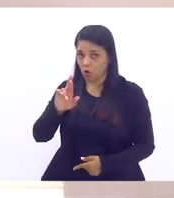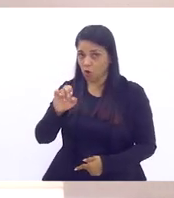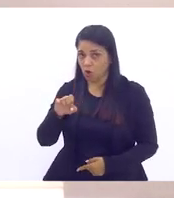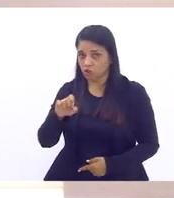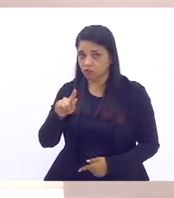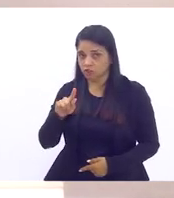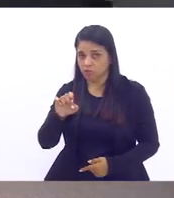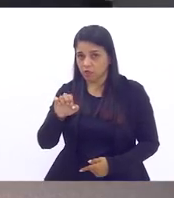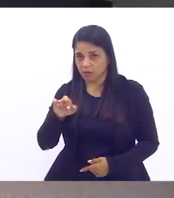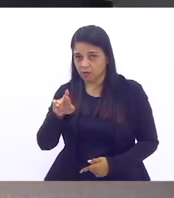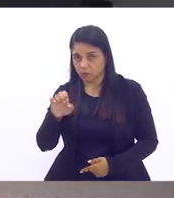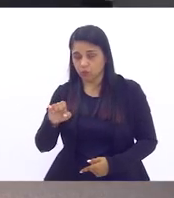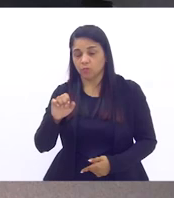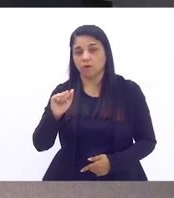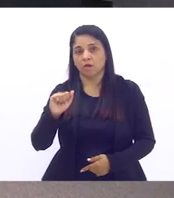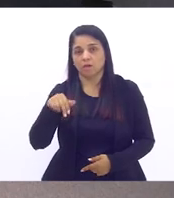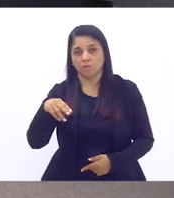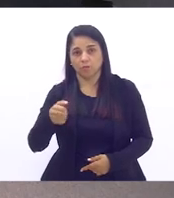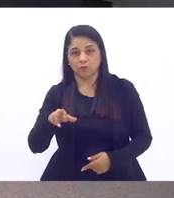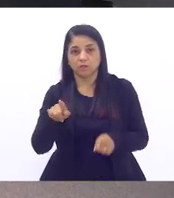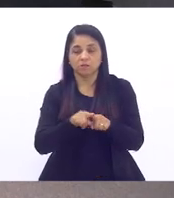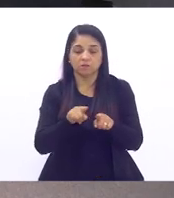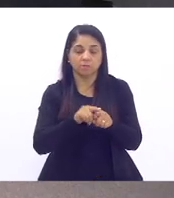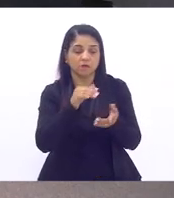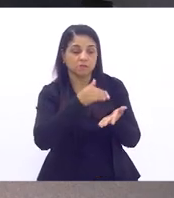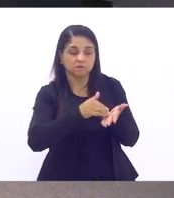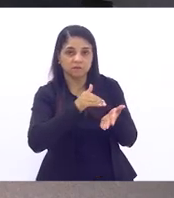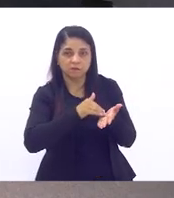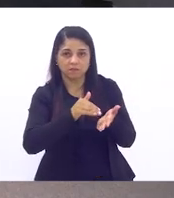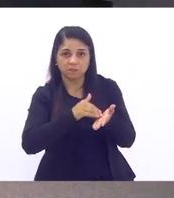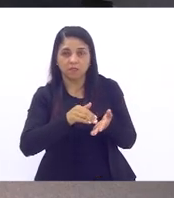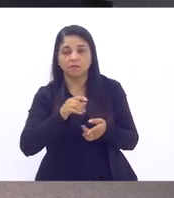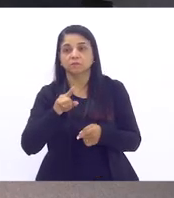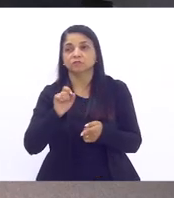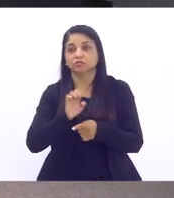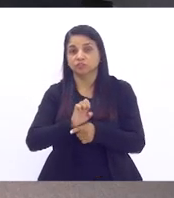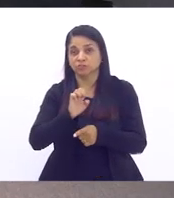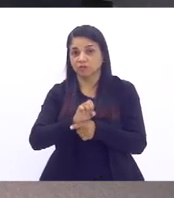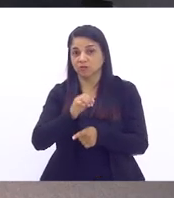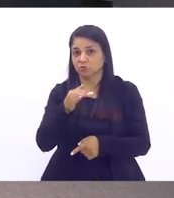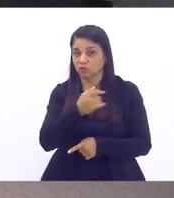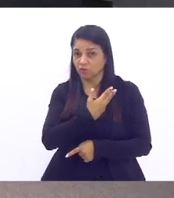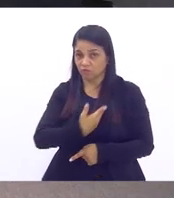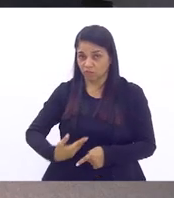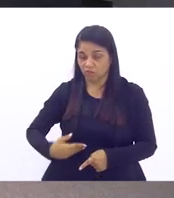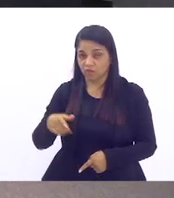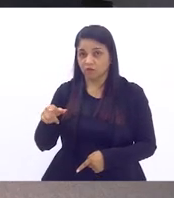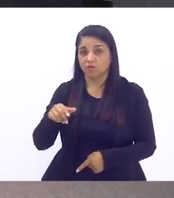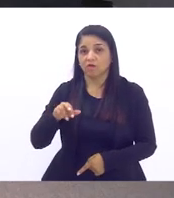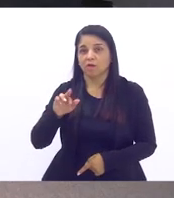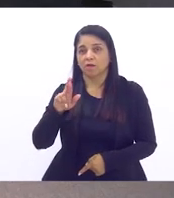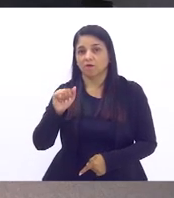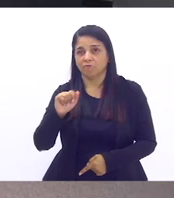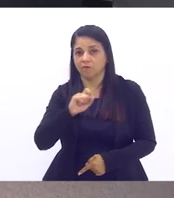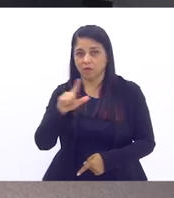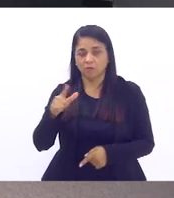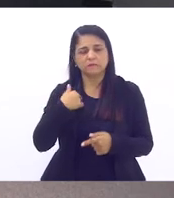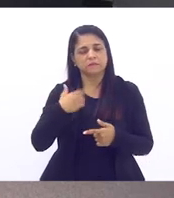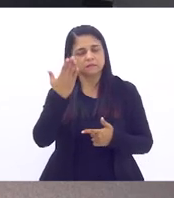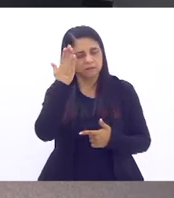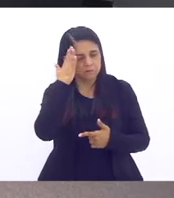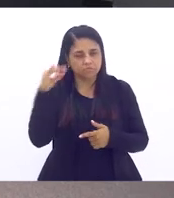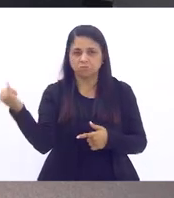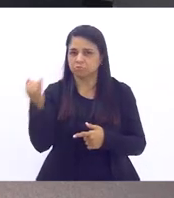secretário de estado e o Rafael Thompson foi secretário de estado de governo e a gente sabe da importância dessa interação com Poder Executivo